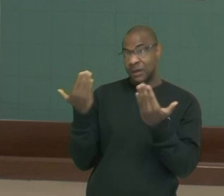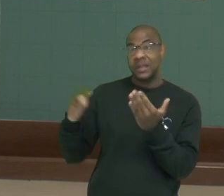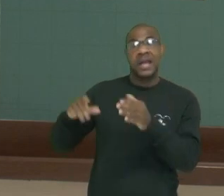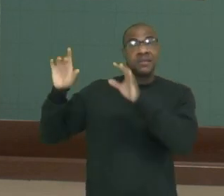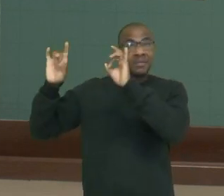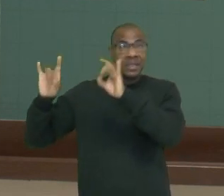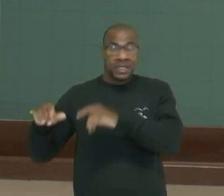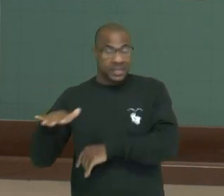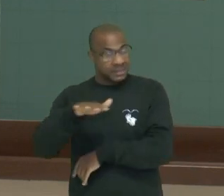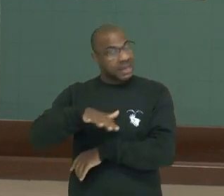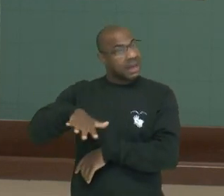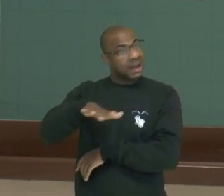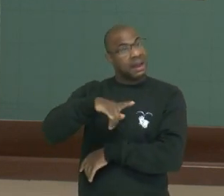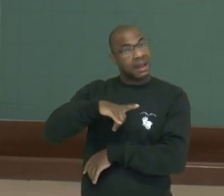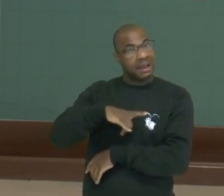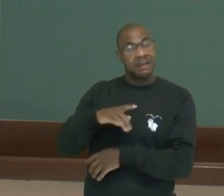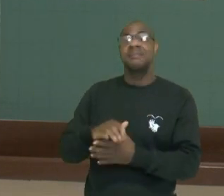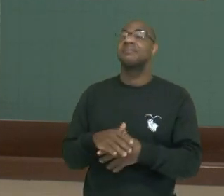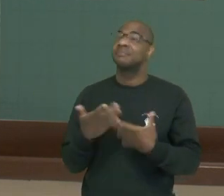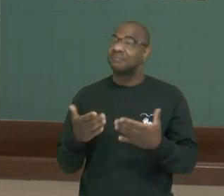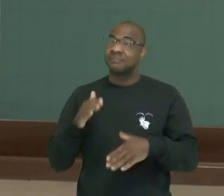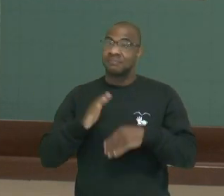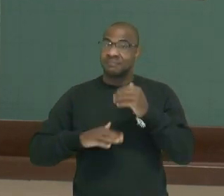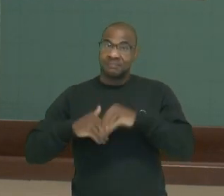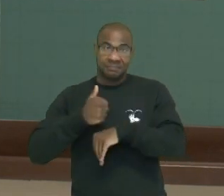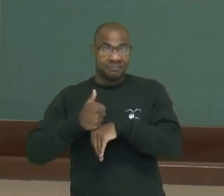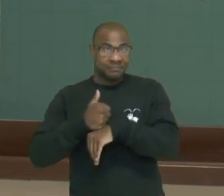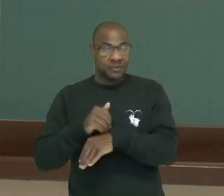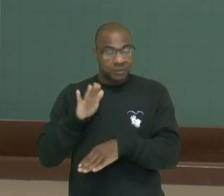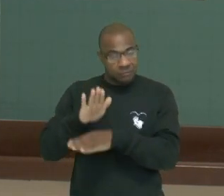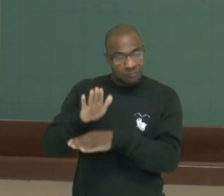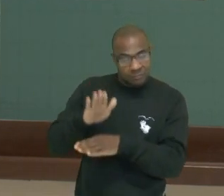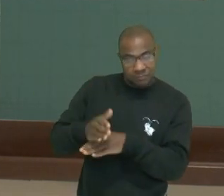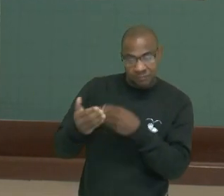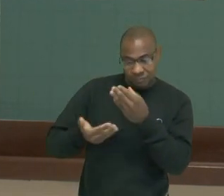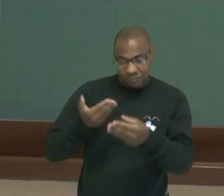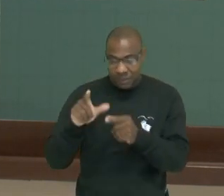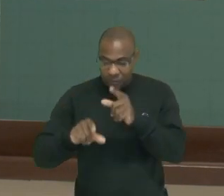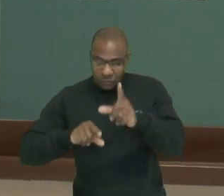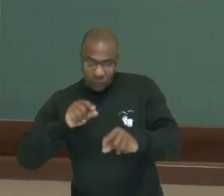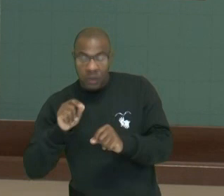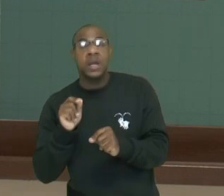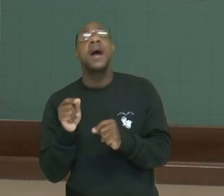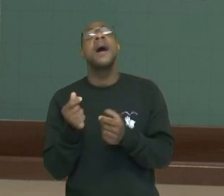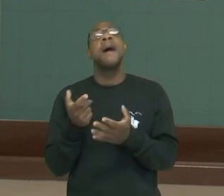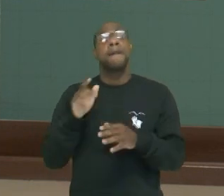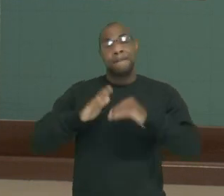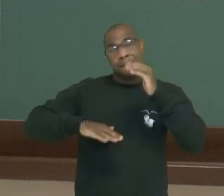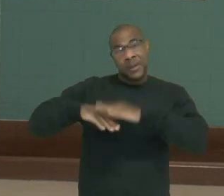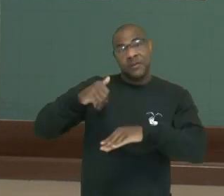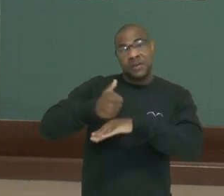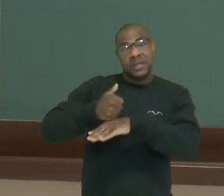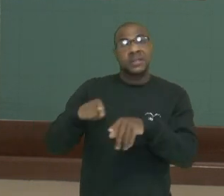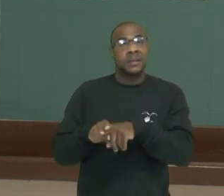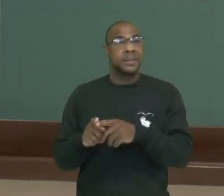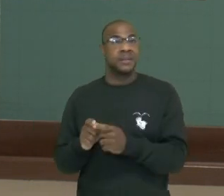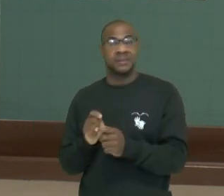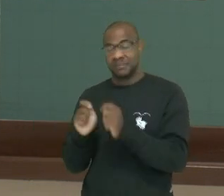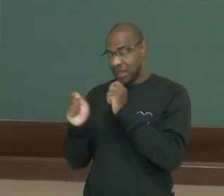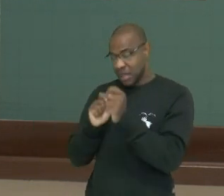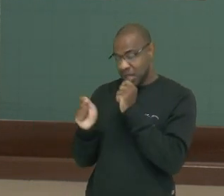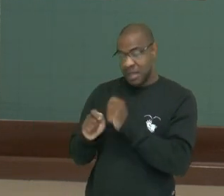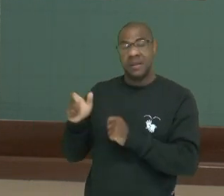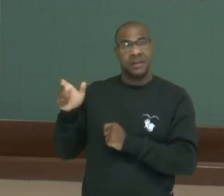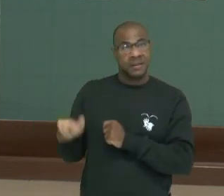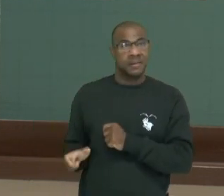especialista nessa área de vocação, de orientação para a escolha da profissão, e também o entrevistador, que aqui, como